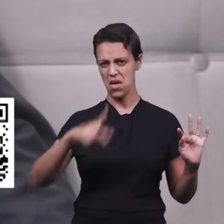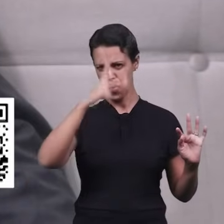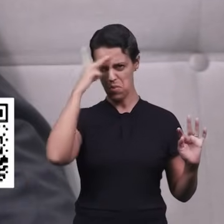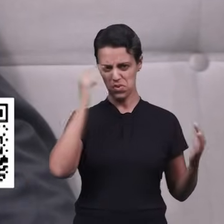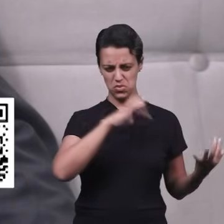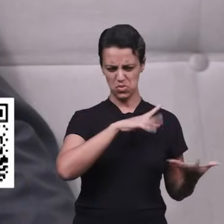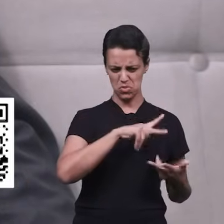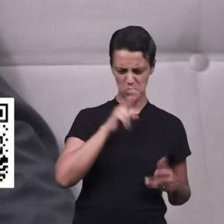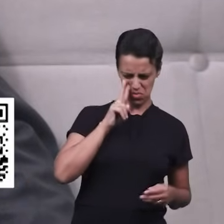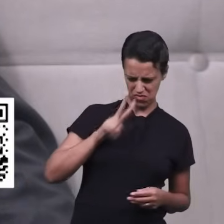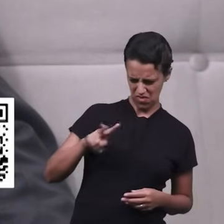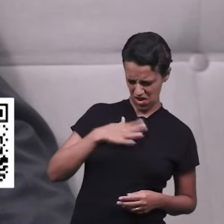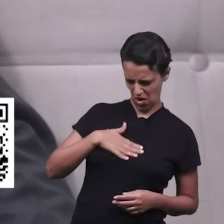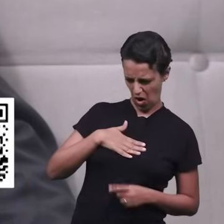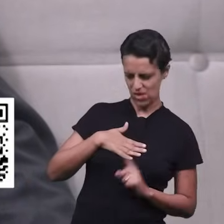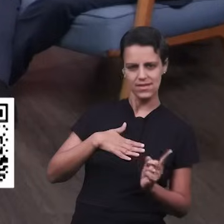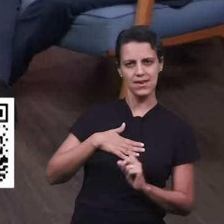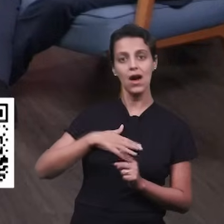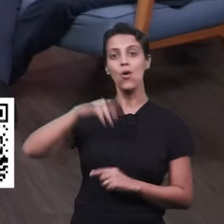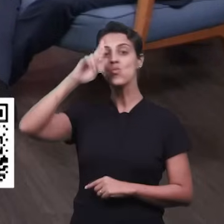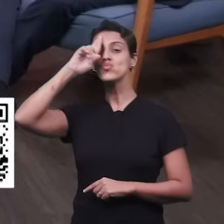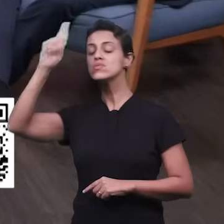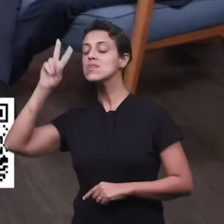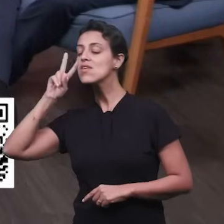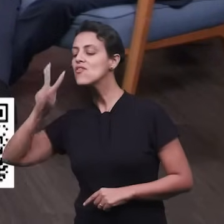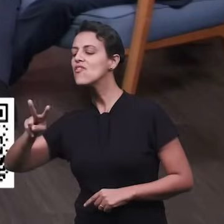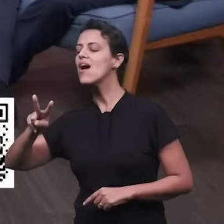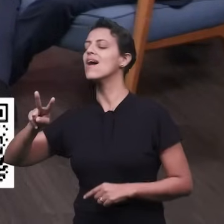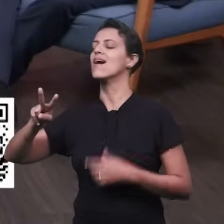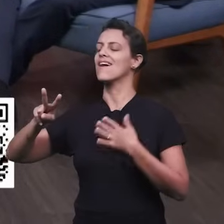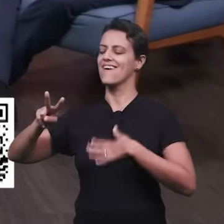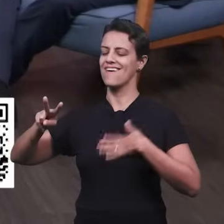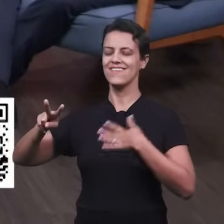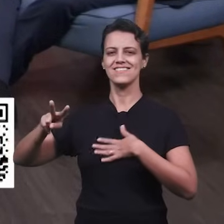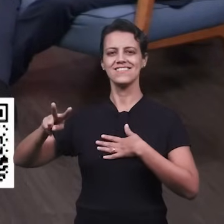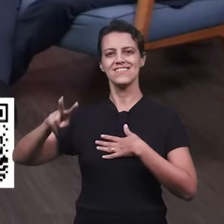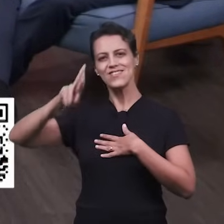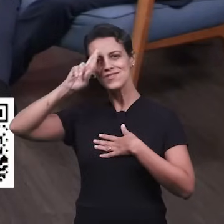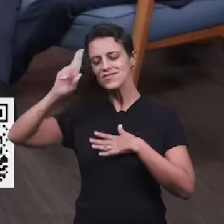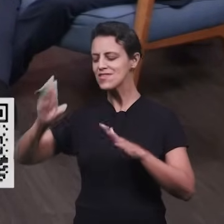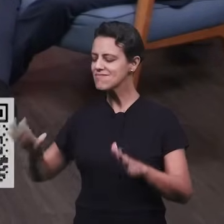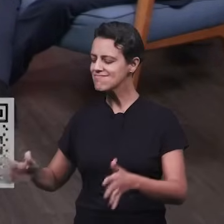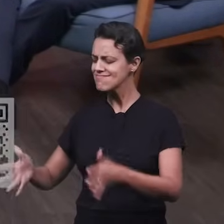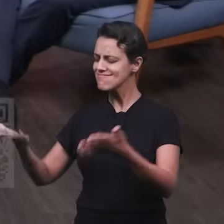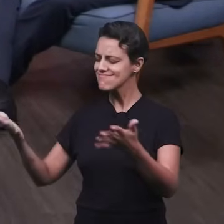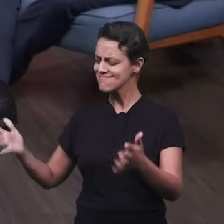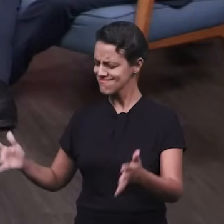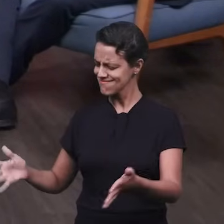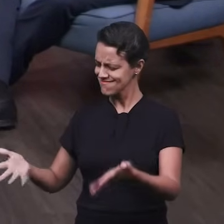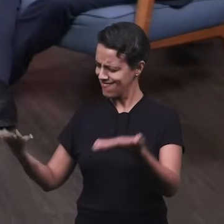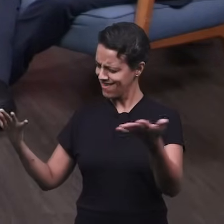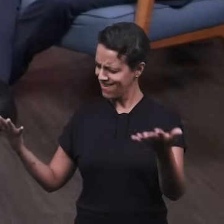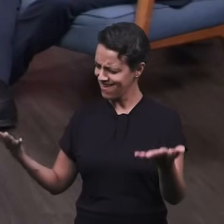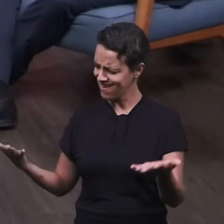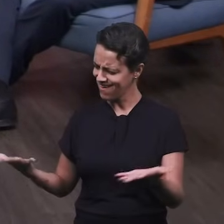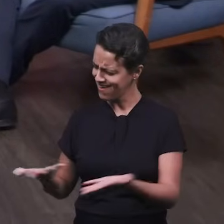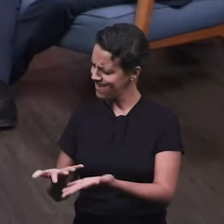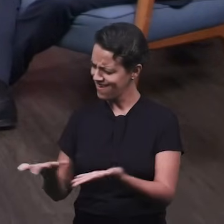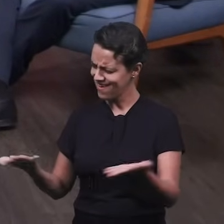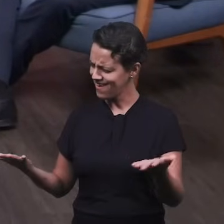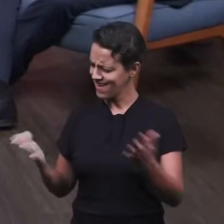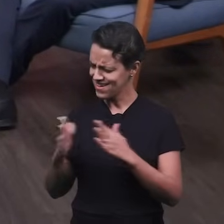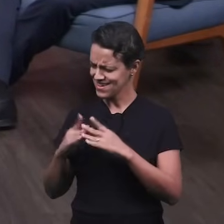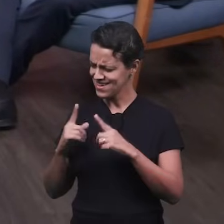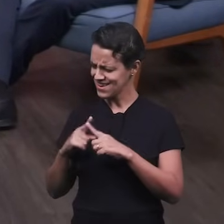O mundo ao contrário. Não aceita, né? O mundo vos aborrece. Agora, ela é agradável porque o próprio Senhor elogia essa igreja. Ele dá vários